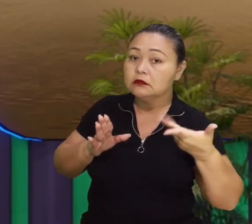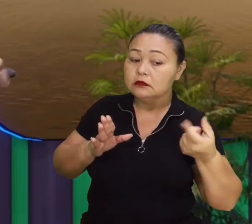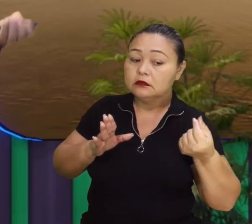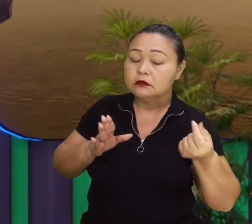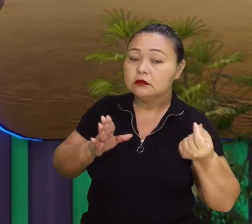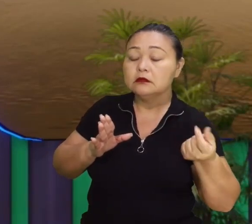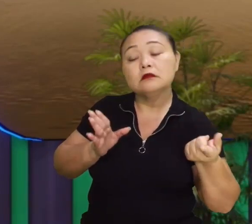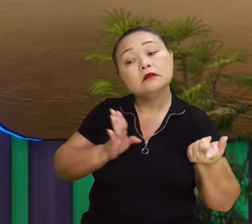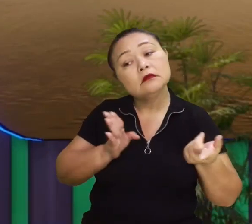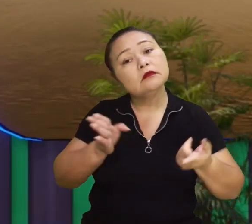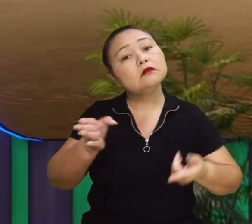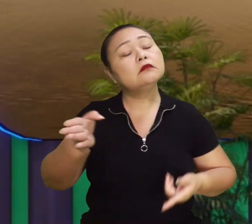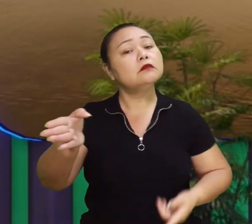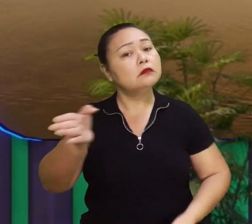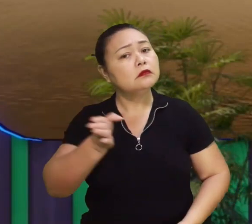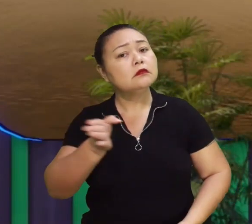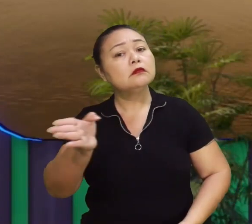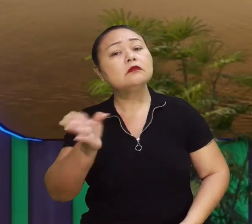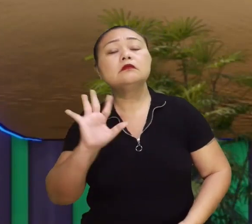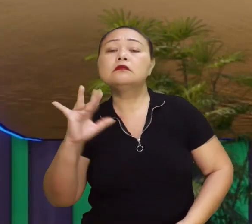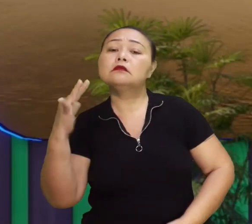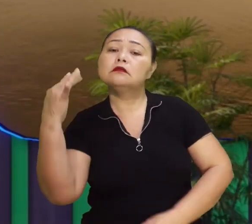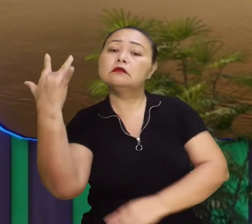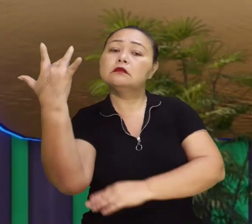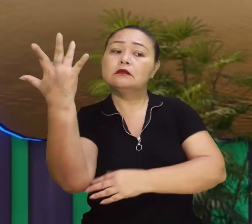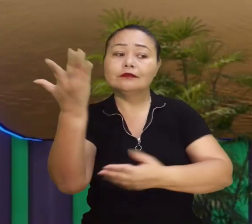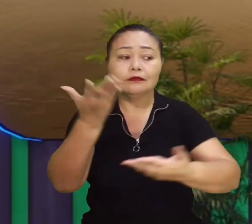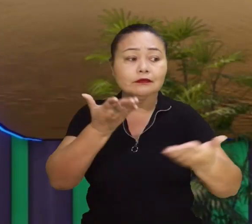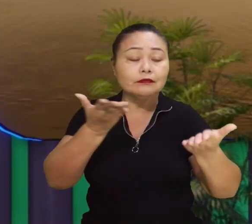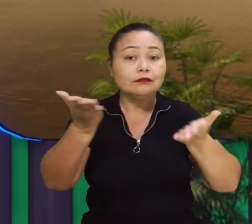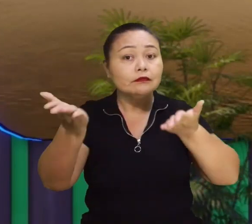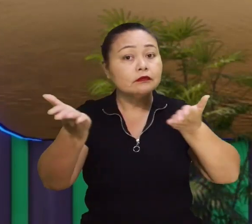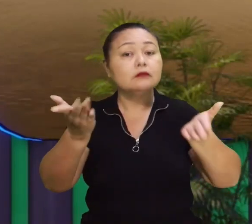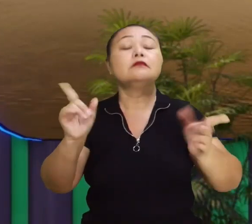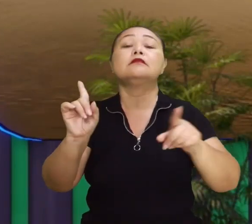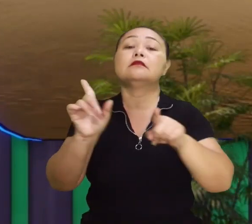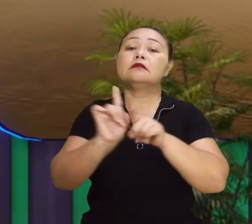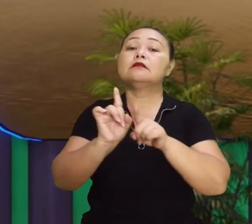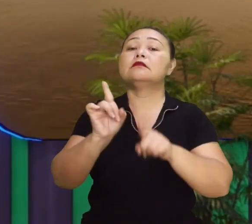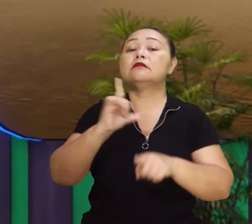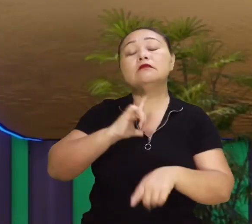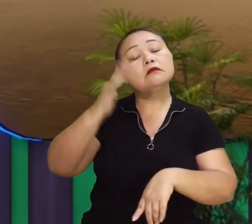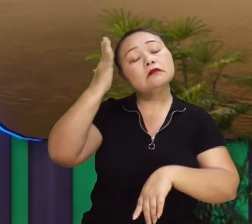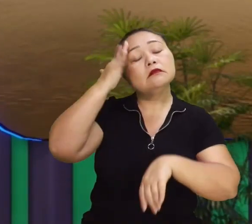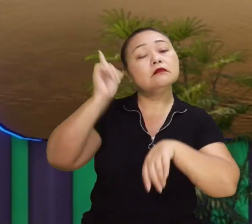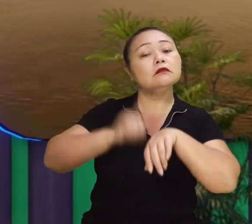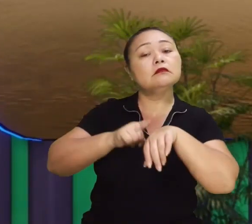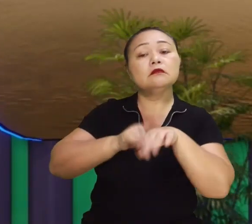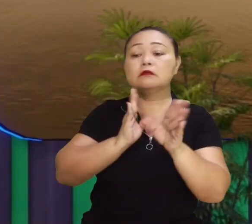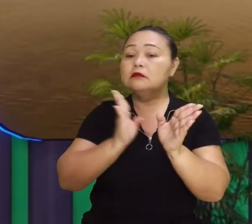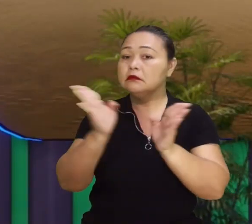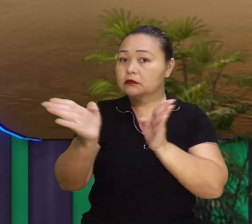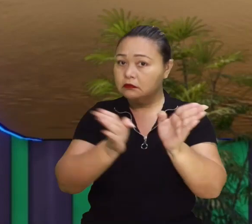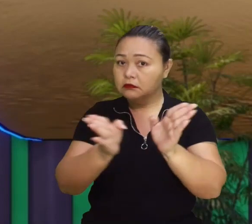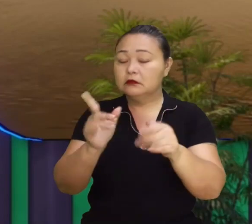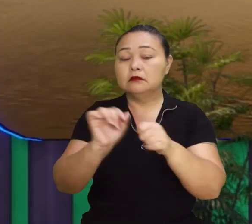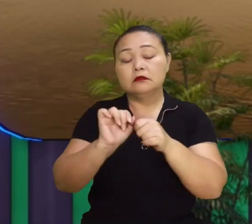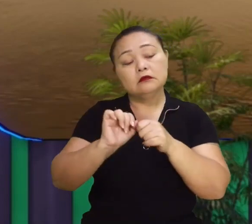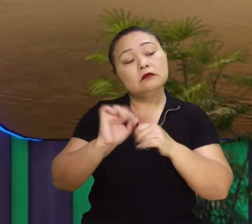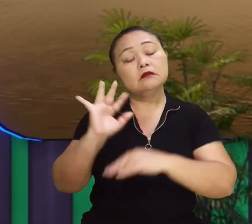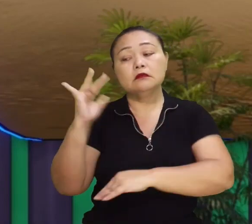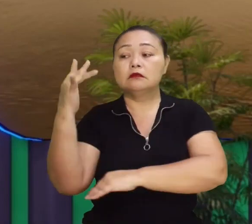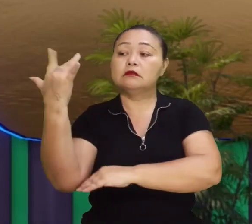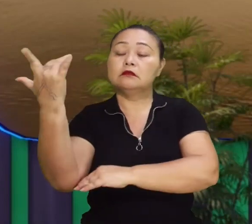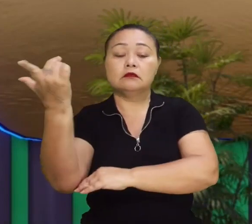também fica a questão ambiental para fazer essa reflexão sobre os dois termos, meio